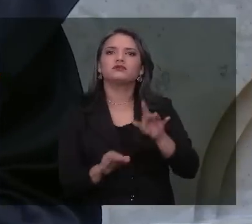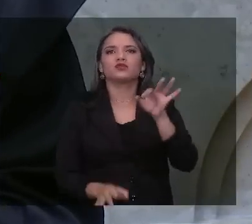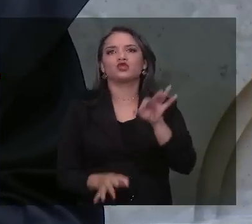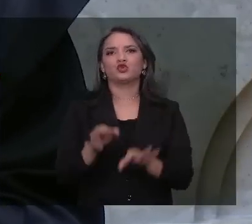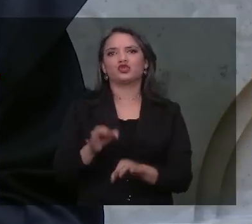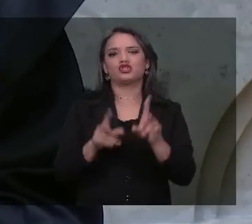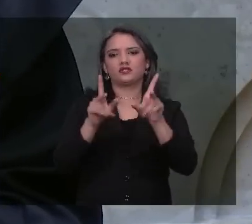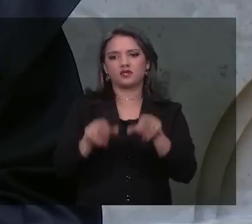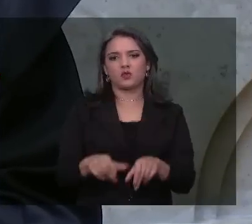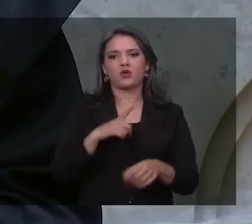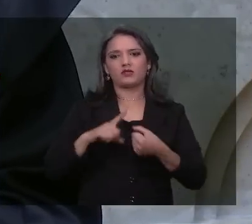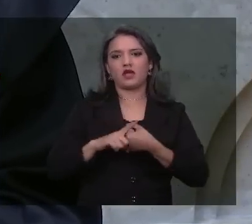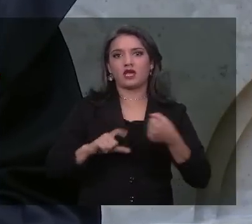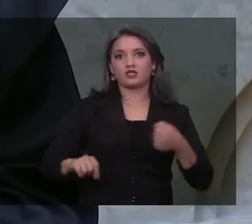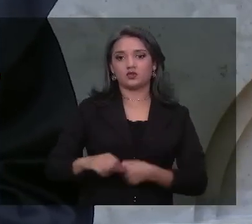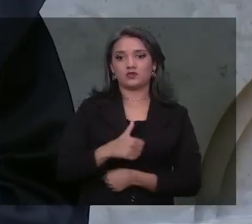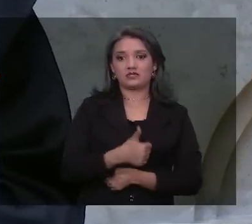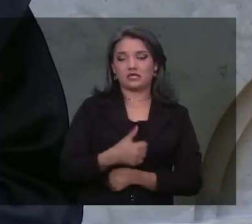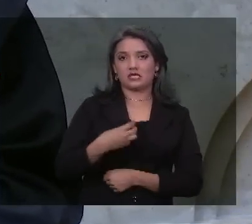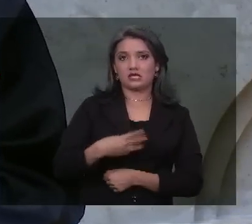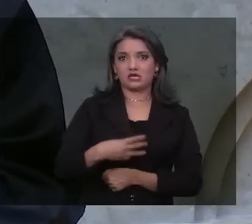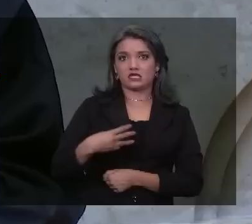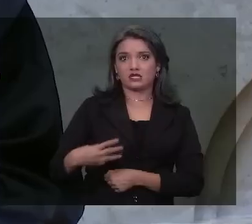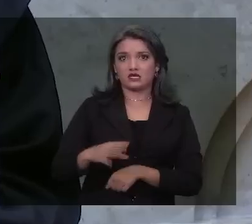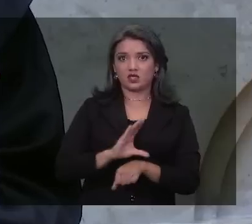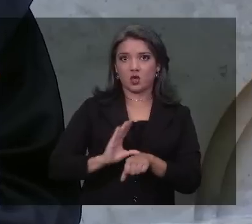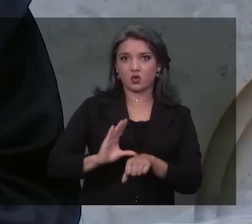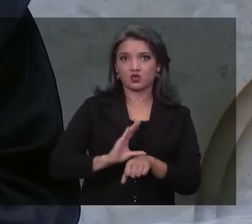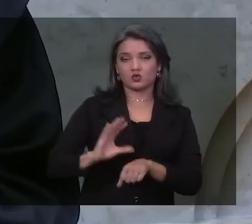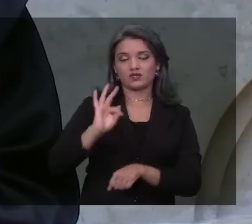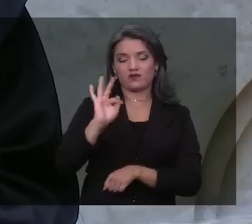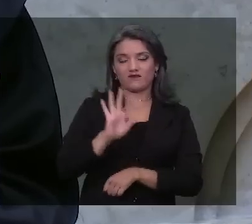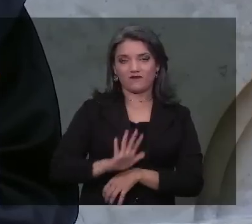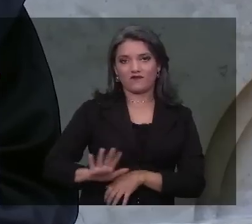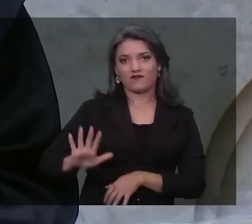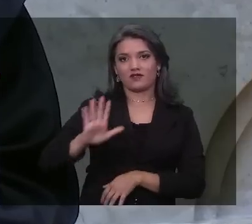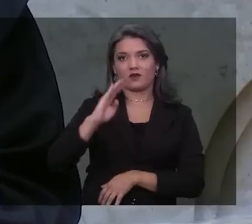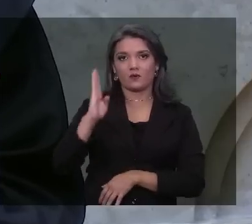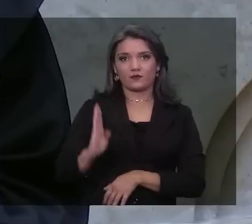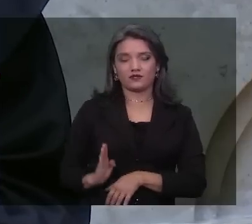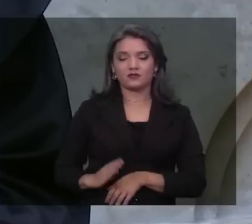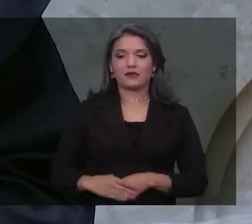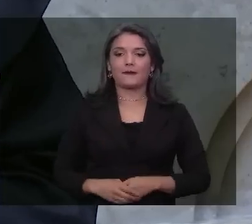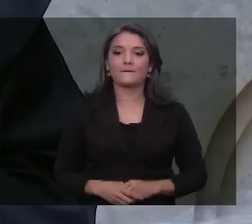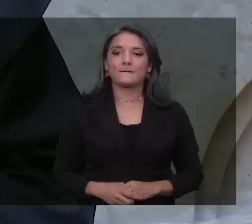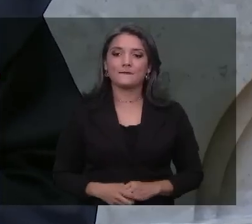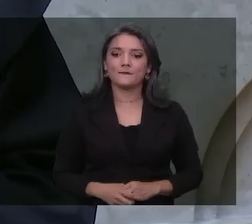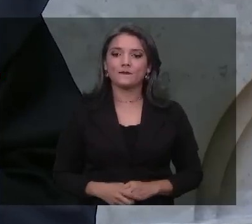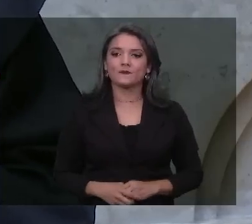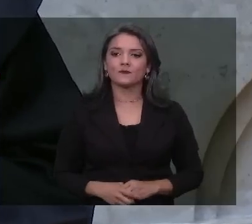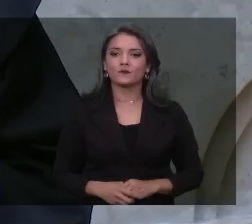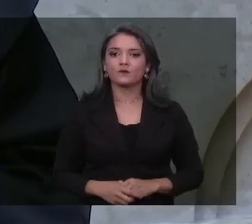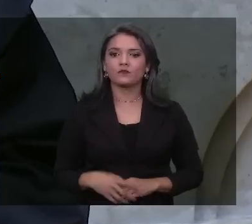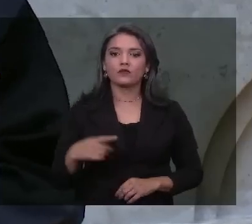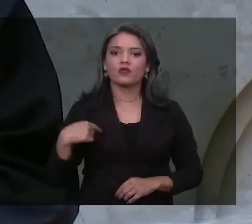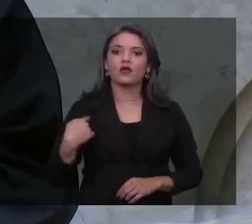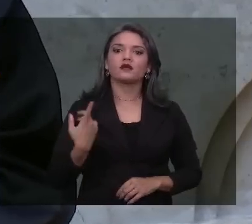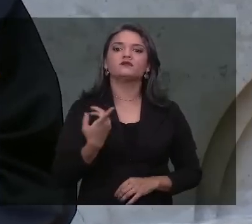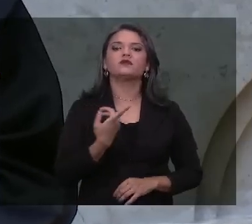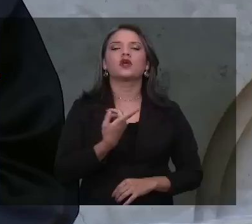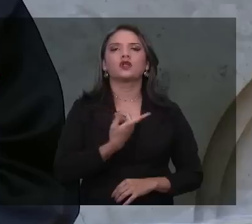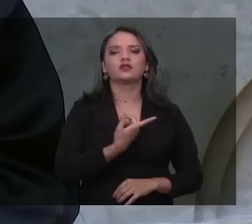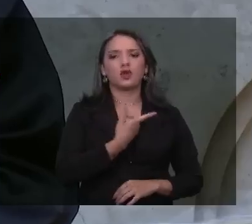prevê o artigo 133 da Constituição da República Federativa do Brasil. Jamais abriremos mão das prerrogativas